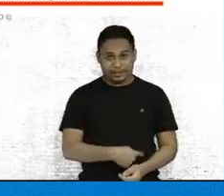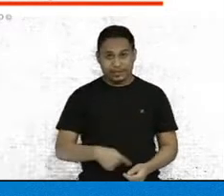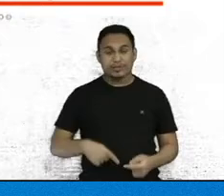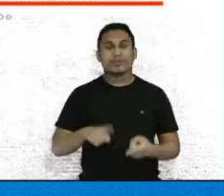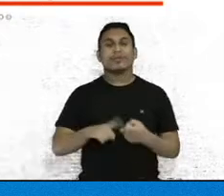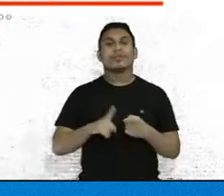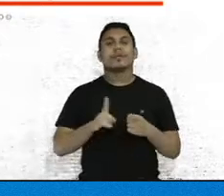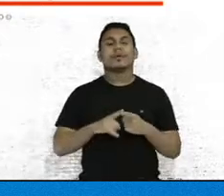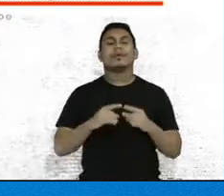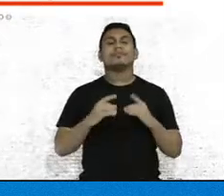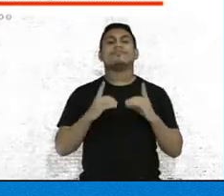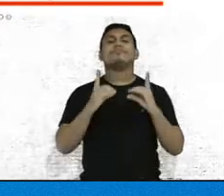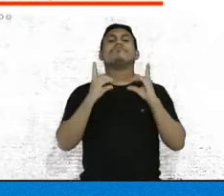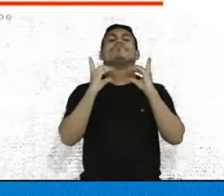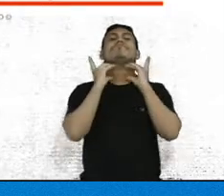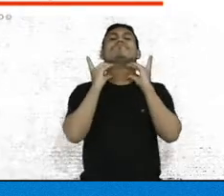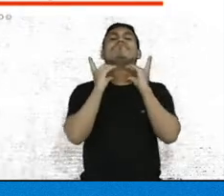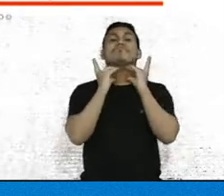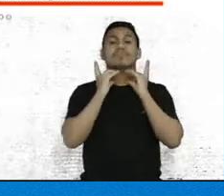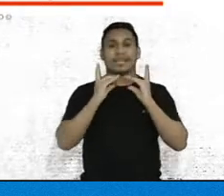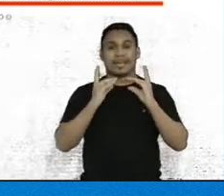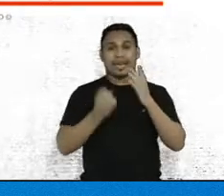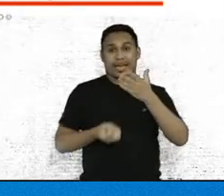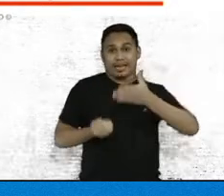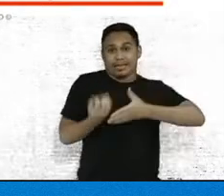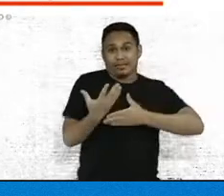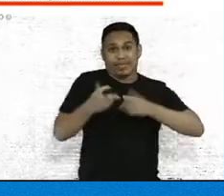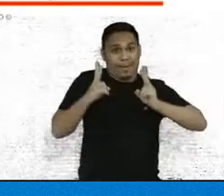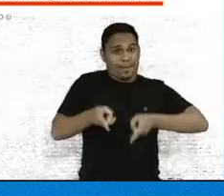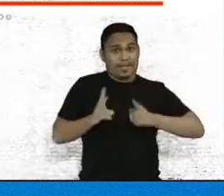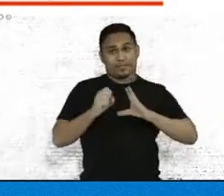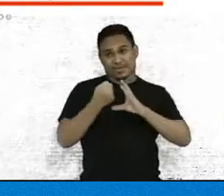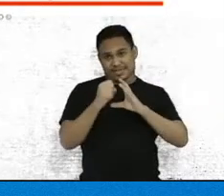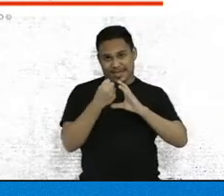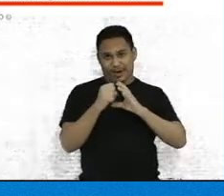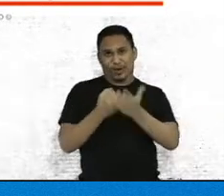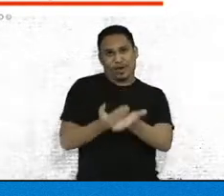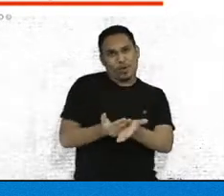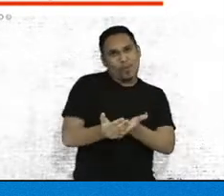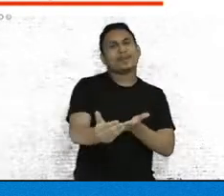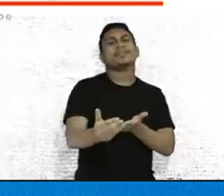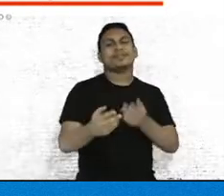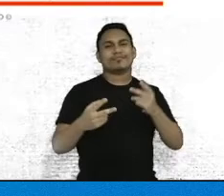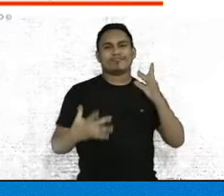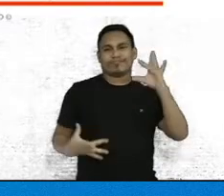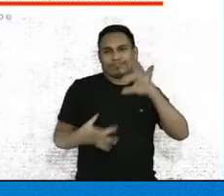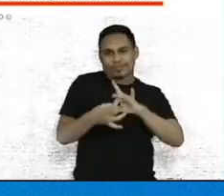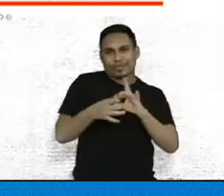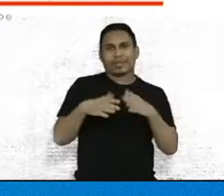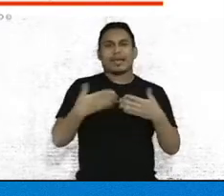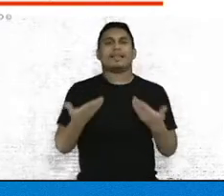mesma célula embrionária, tá? Então, eles têm uma relação muito íntima.